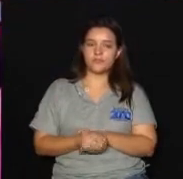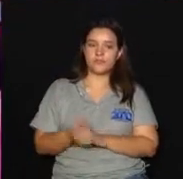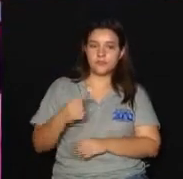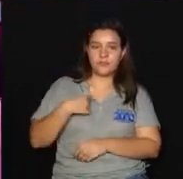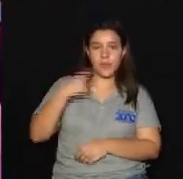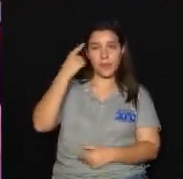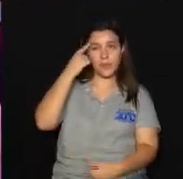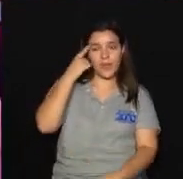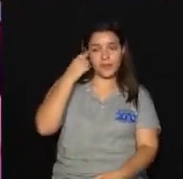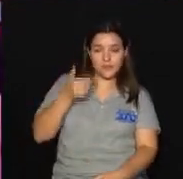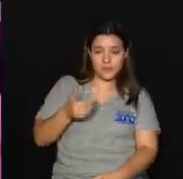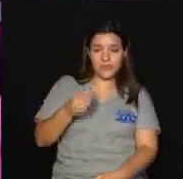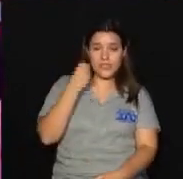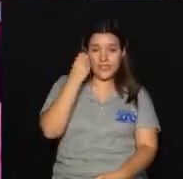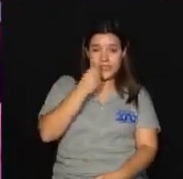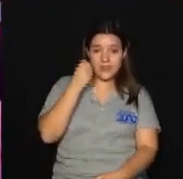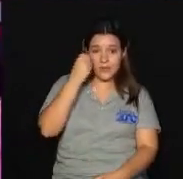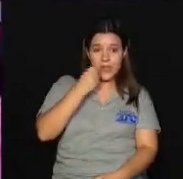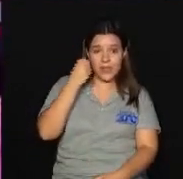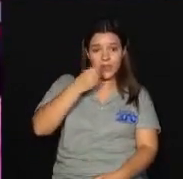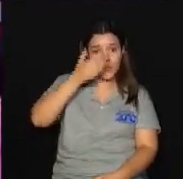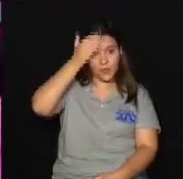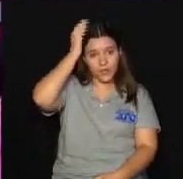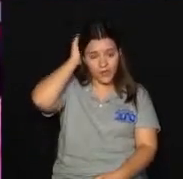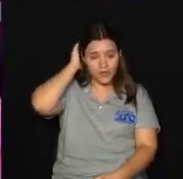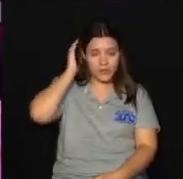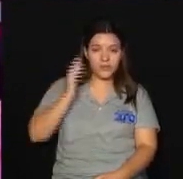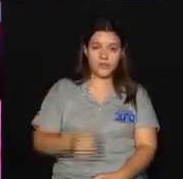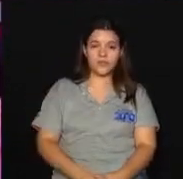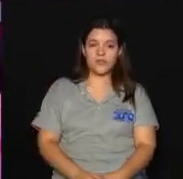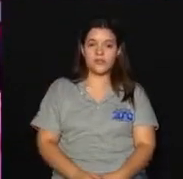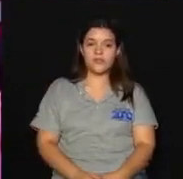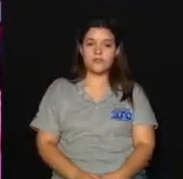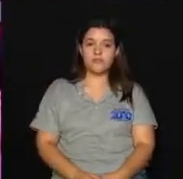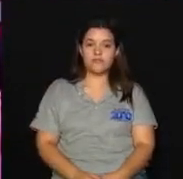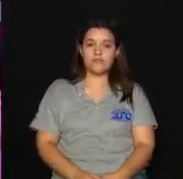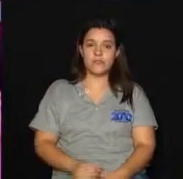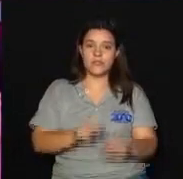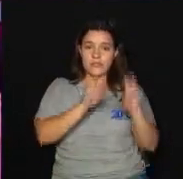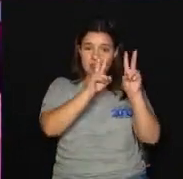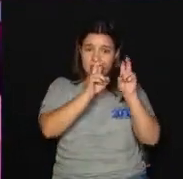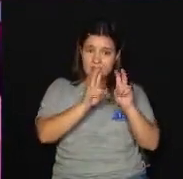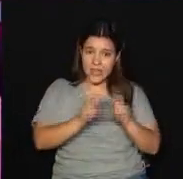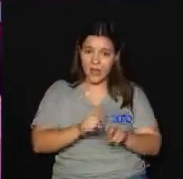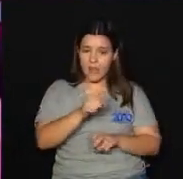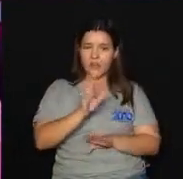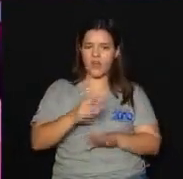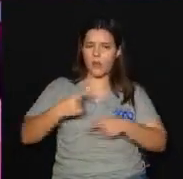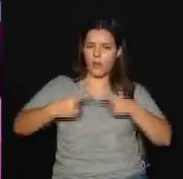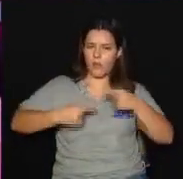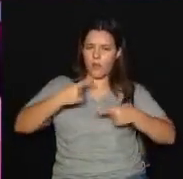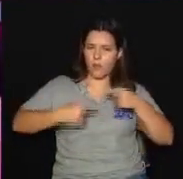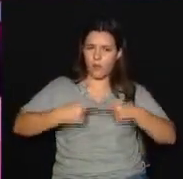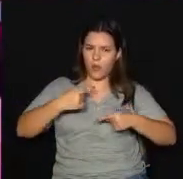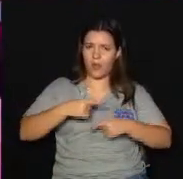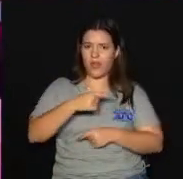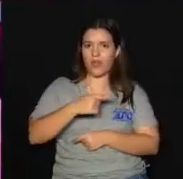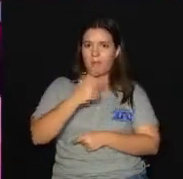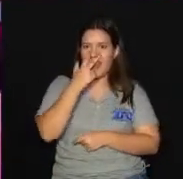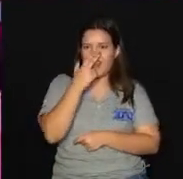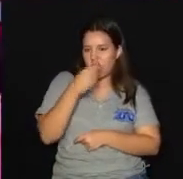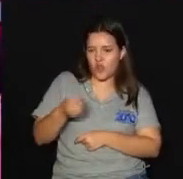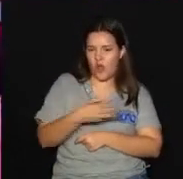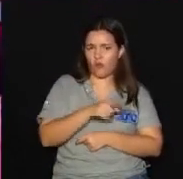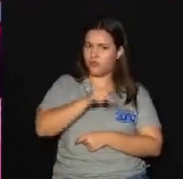pela experiência que tem o Dário, em termos de político, né? O Dário não é um novato,